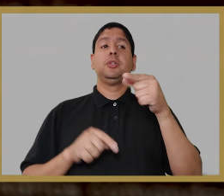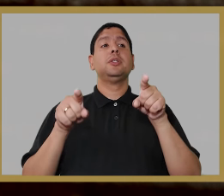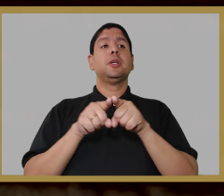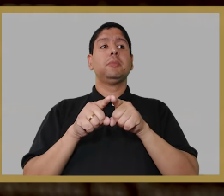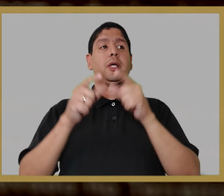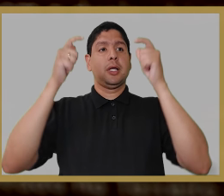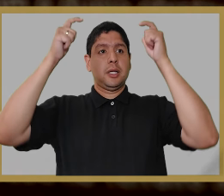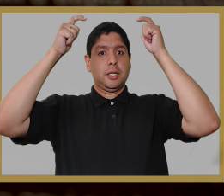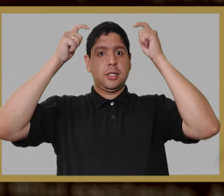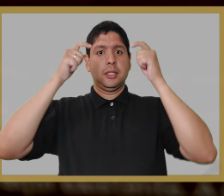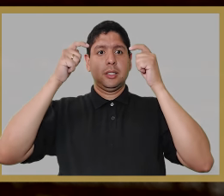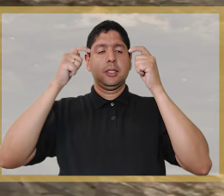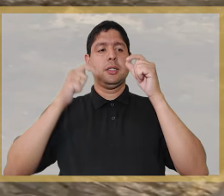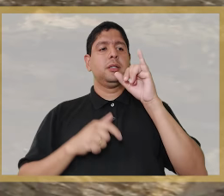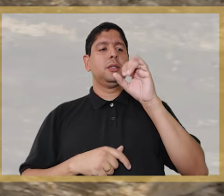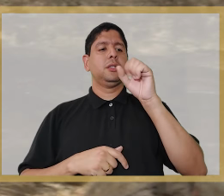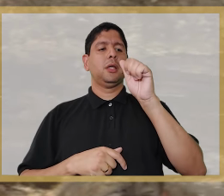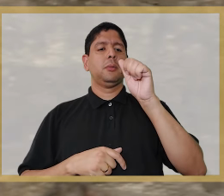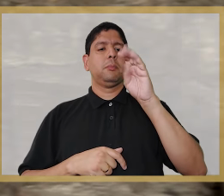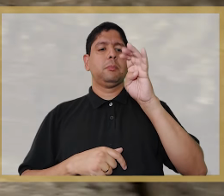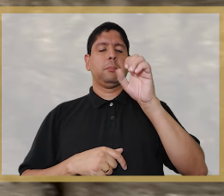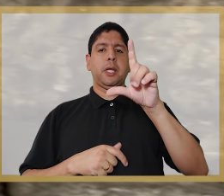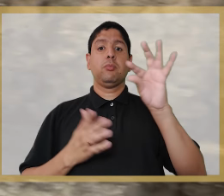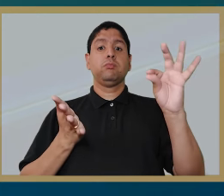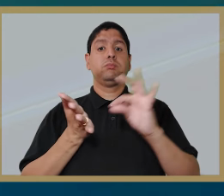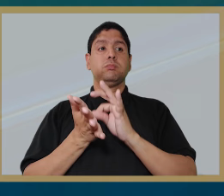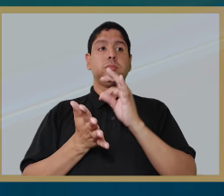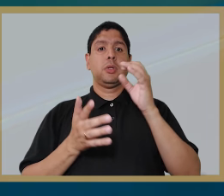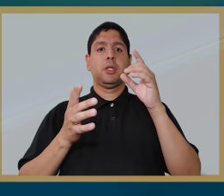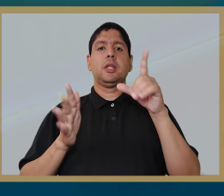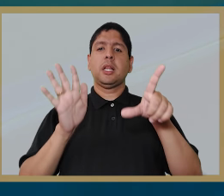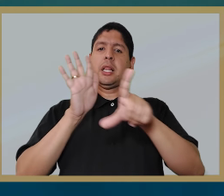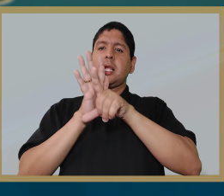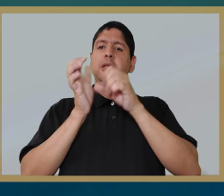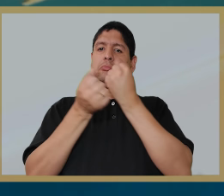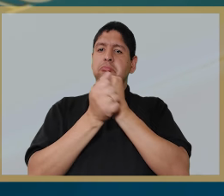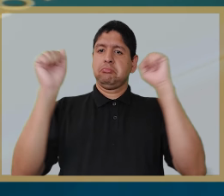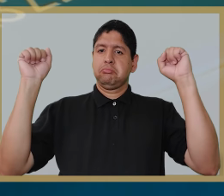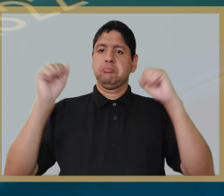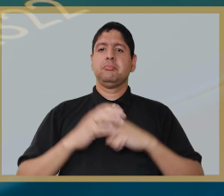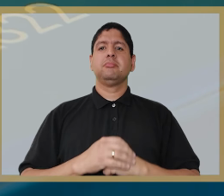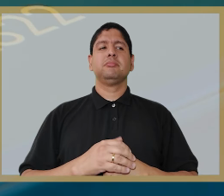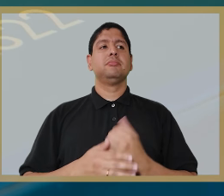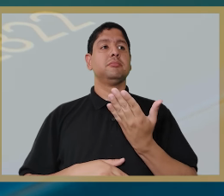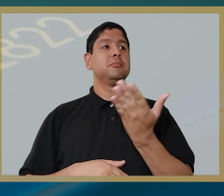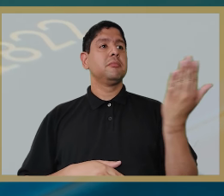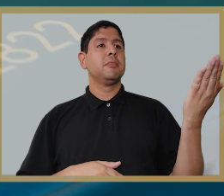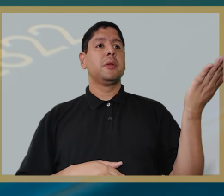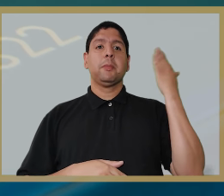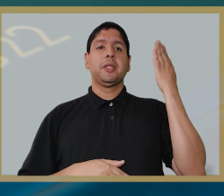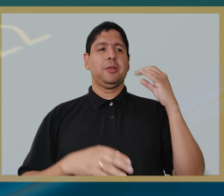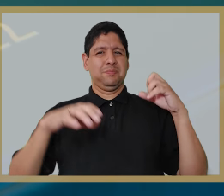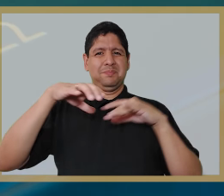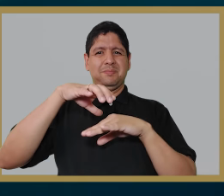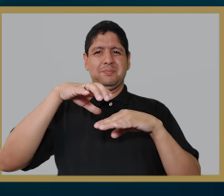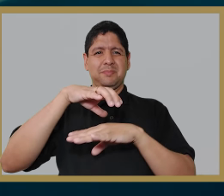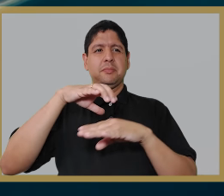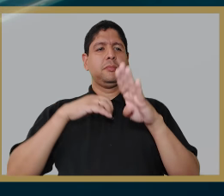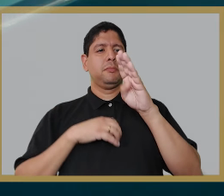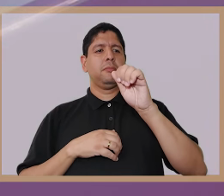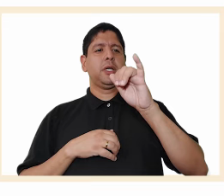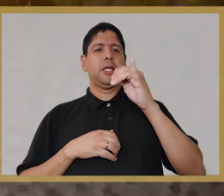Isabel assinou a Lei Áurea. Uma curiosidade, antigamente, a água da Baía de Guanabara, limpinha, vinha na porta do